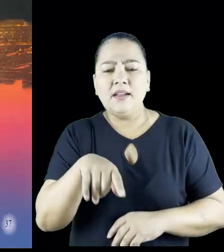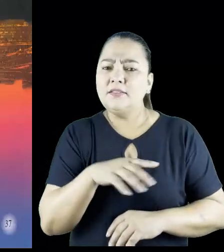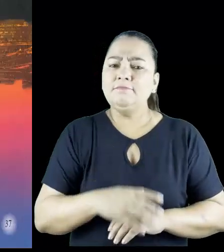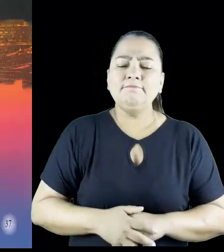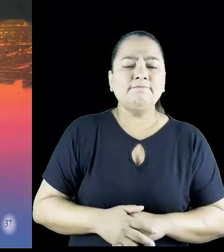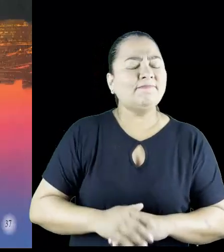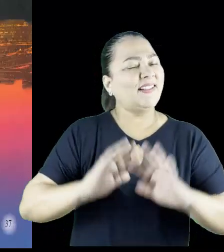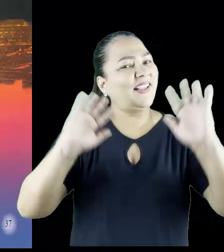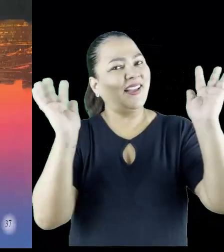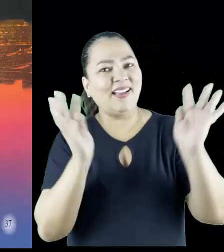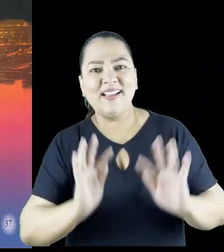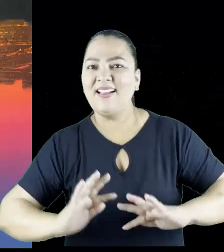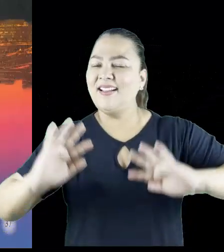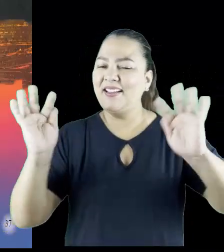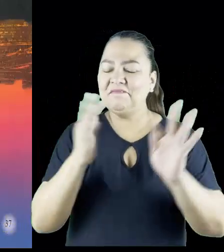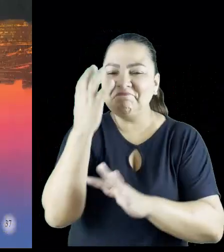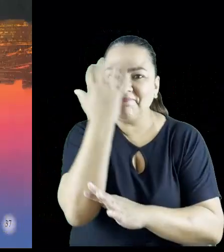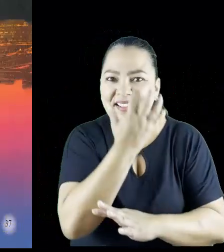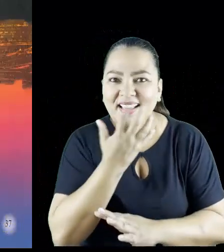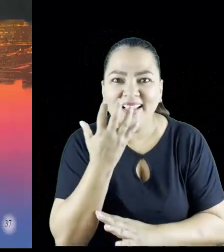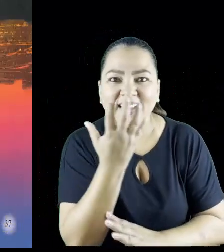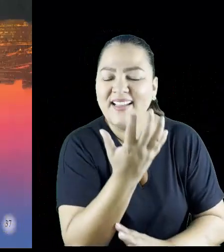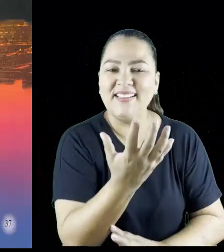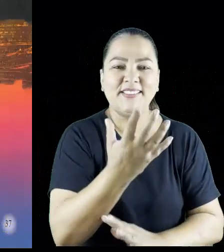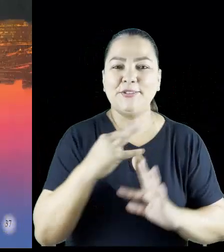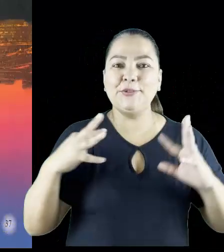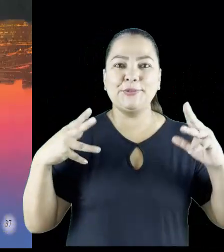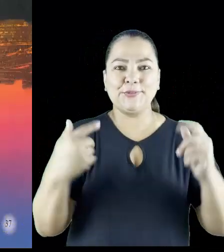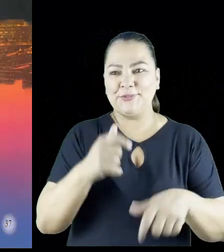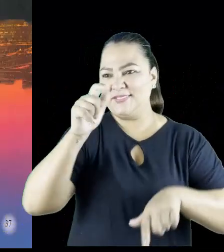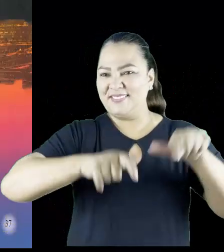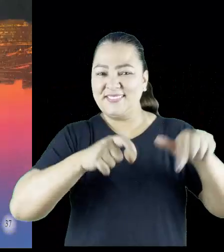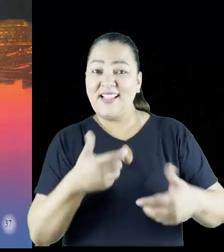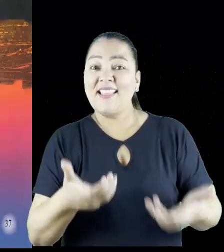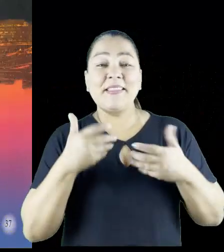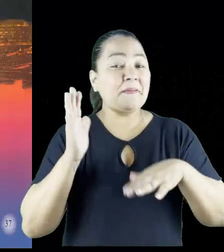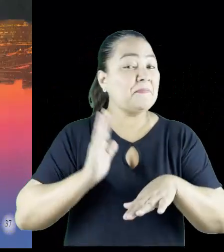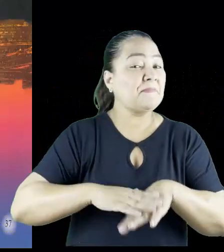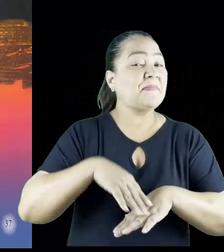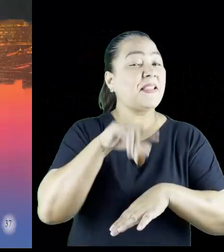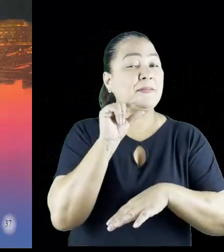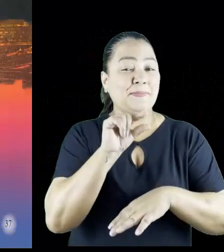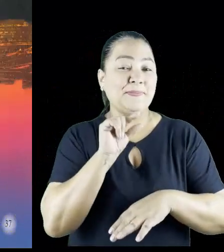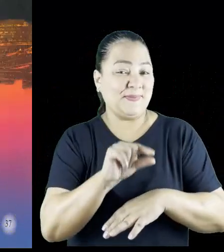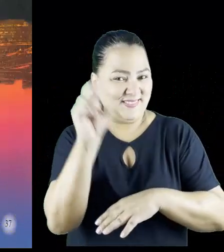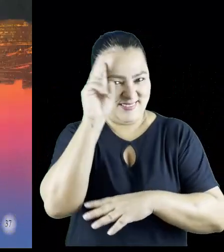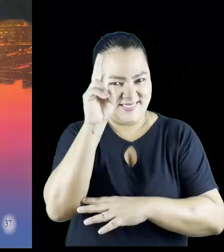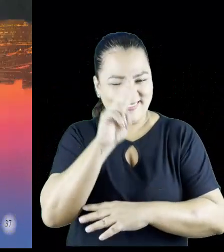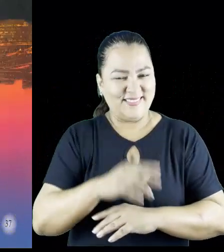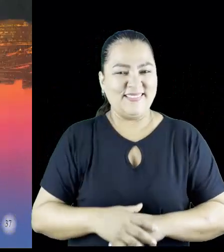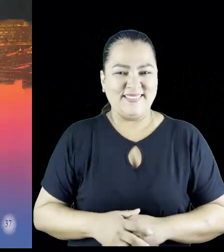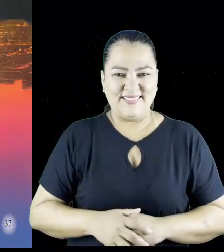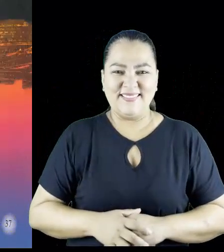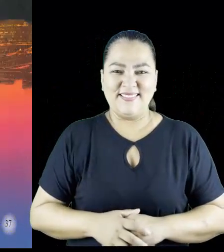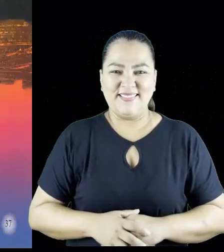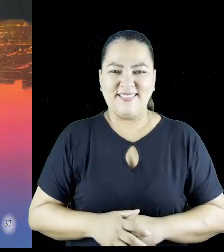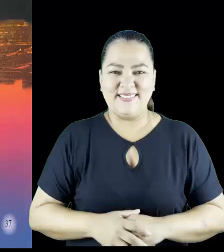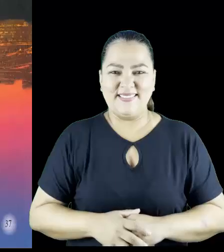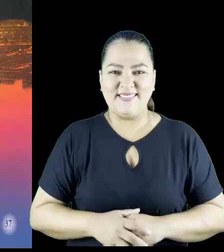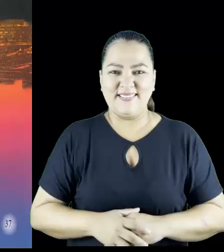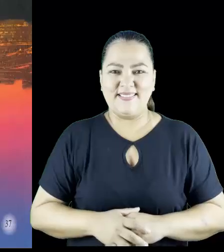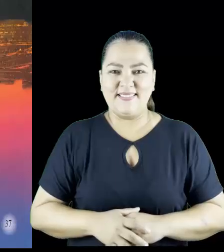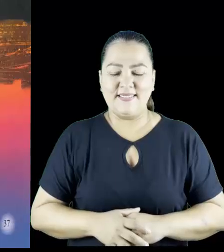deles, eles estavam tão felizes e envolvidos com tudo e todos que queriam mais um pouco de história.